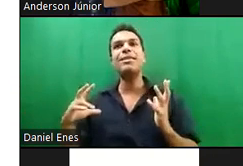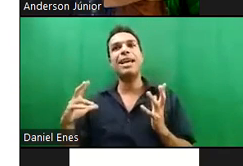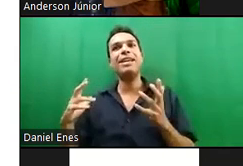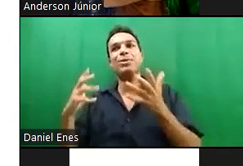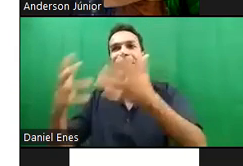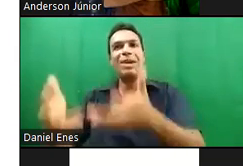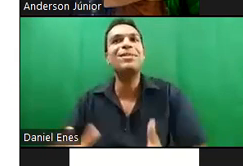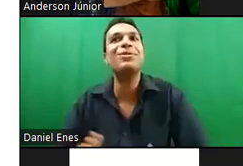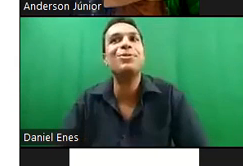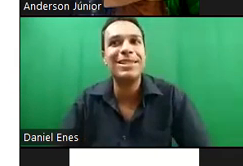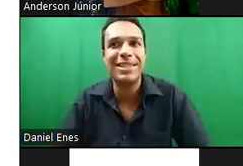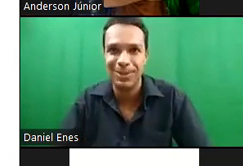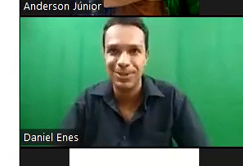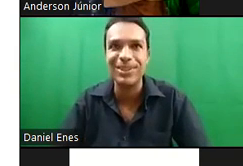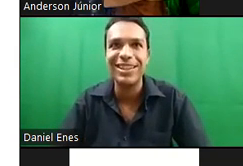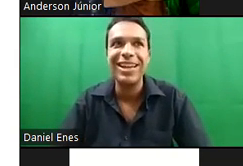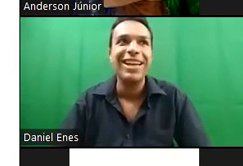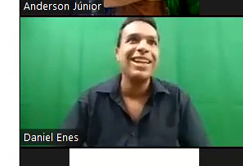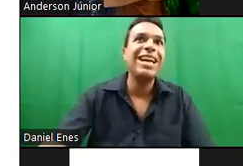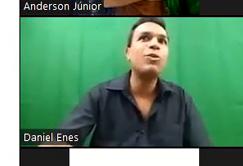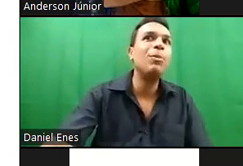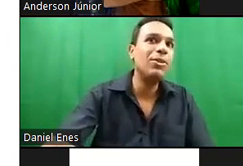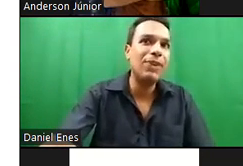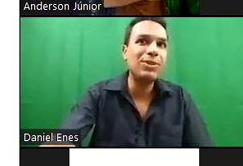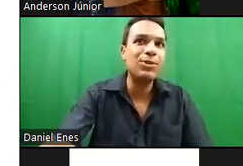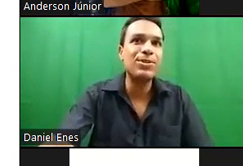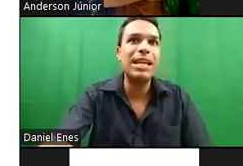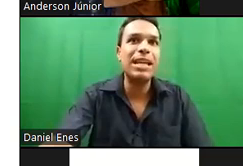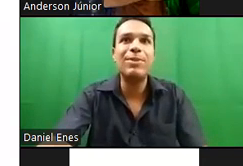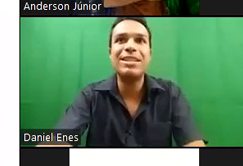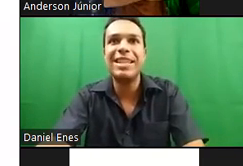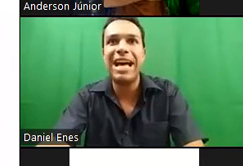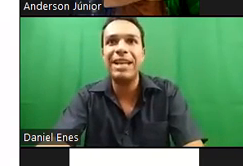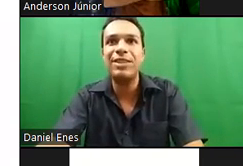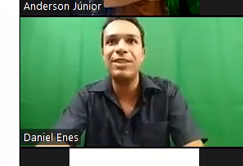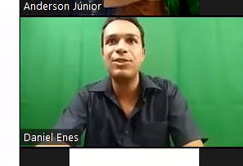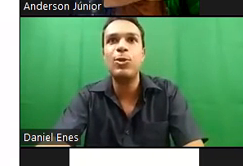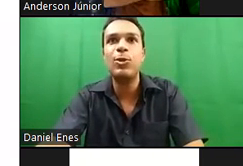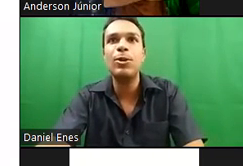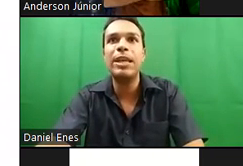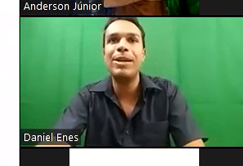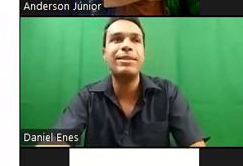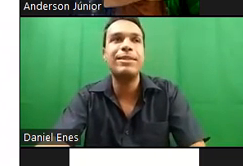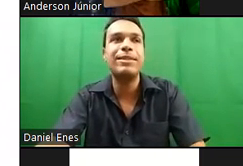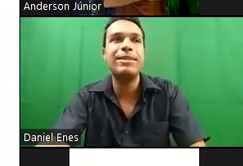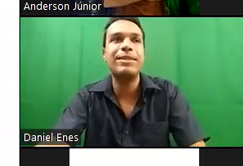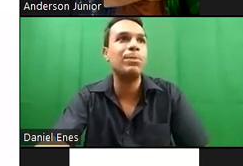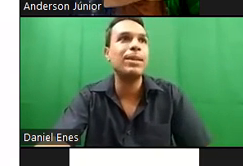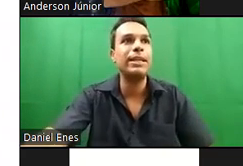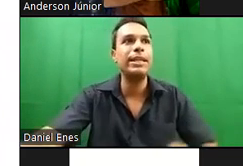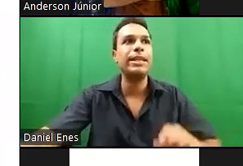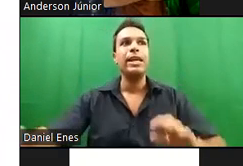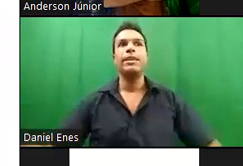de sinais, eu também consigo fazer isso. Né? Como é que eu faço isso na língua de sinais? Eu coloquei um